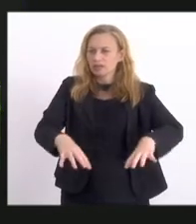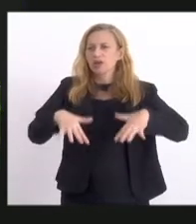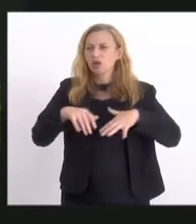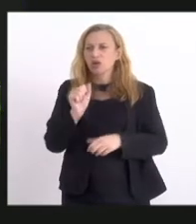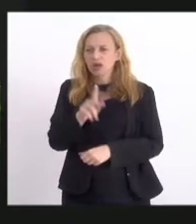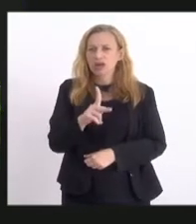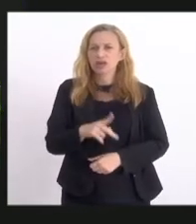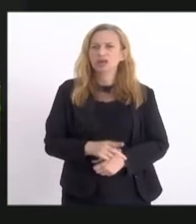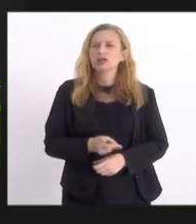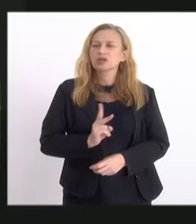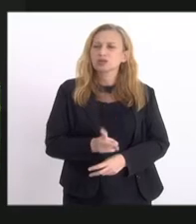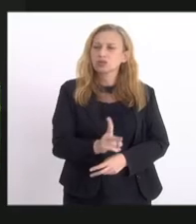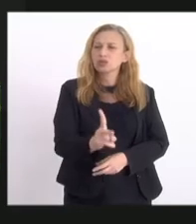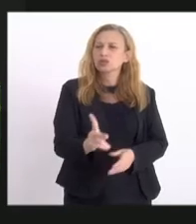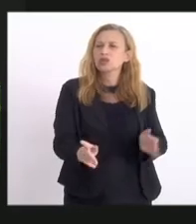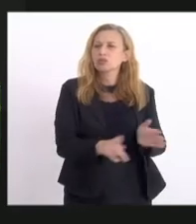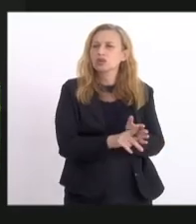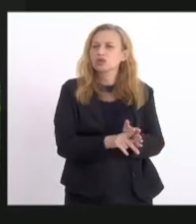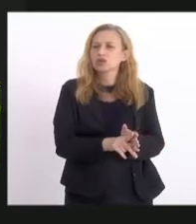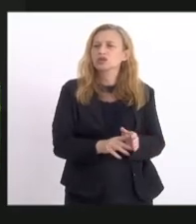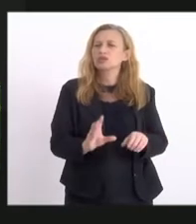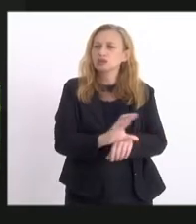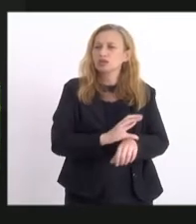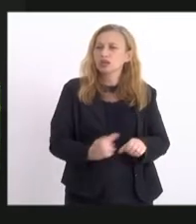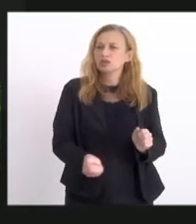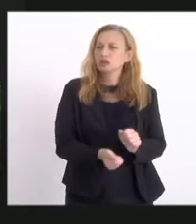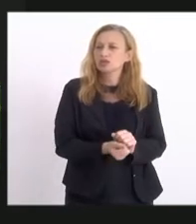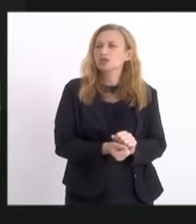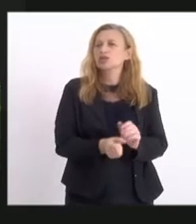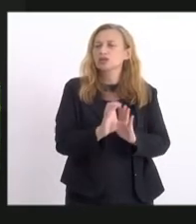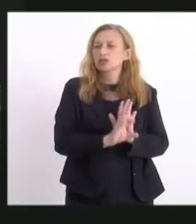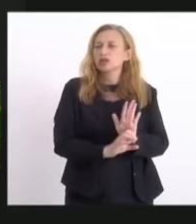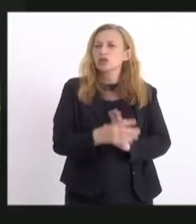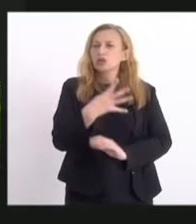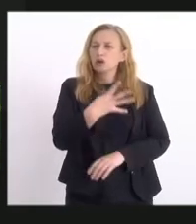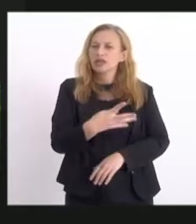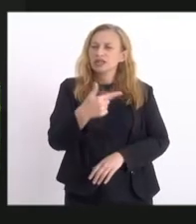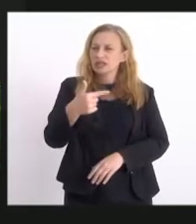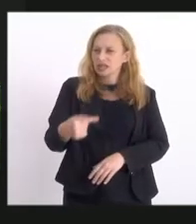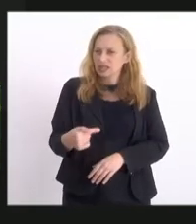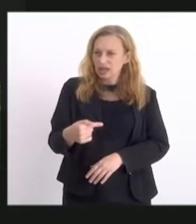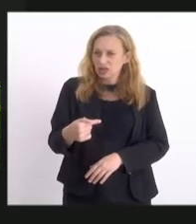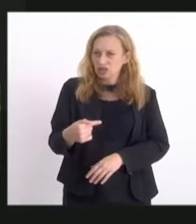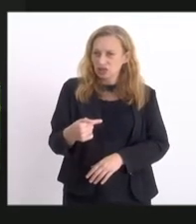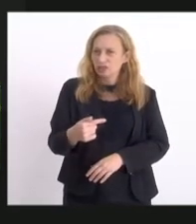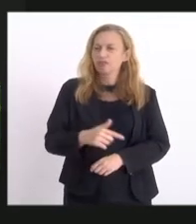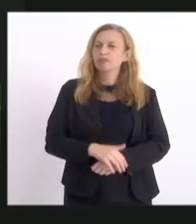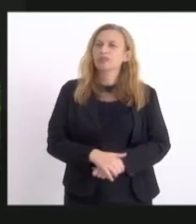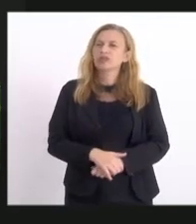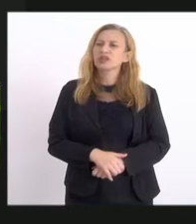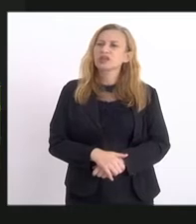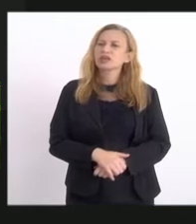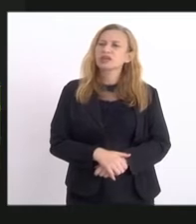Então, mantenha o projeto pela constitucionalidade com emenda. O 47, então paramos no 47.